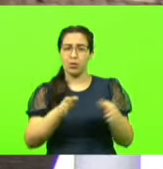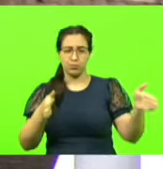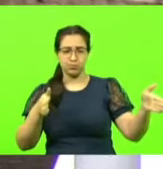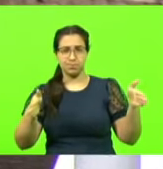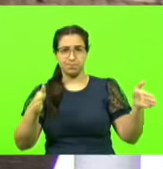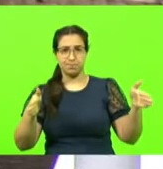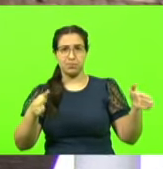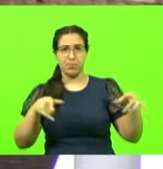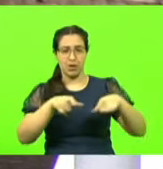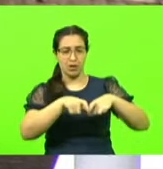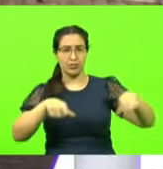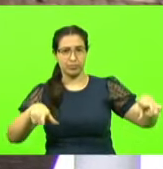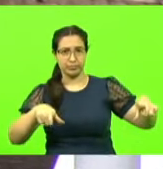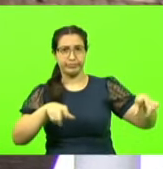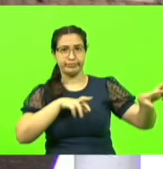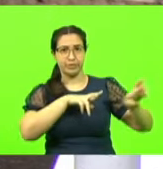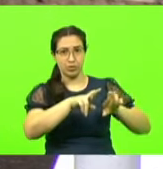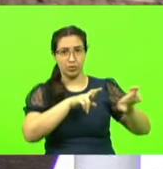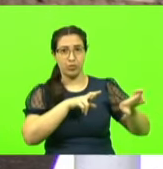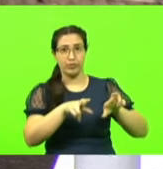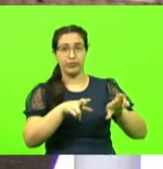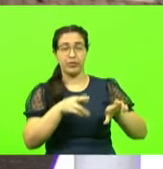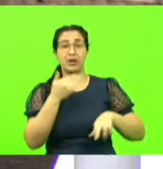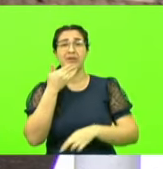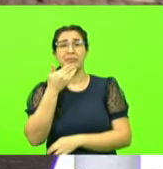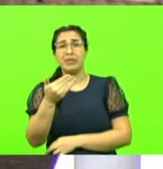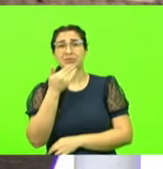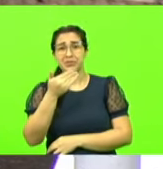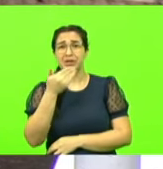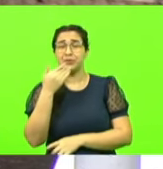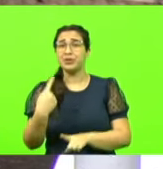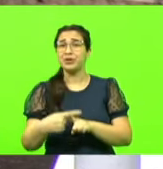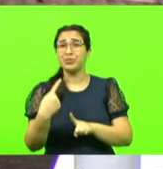o Estado, dar encaminhamento, porque não se aguentava